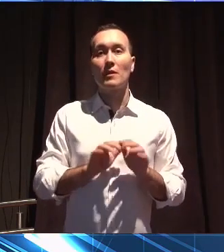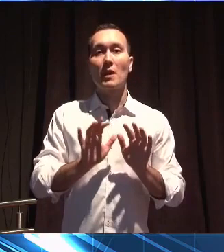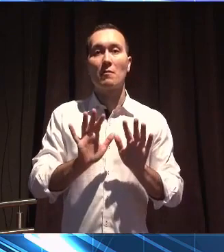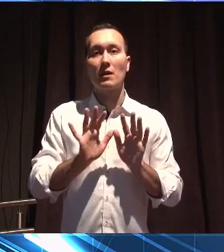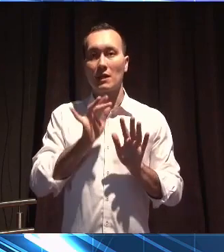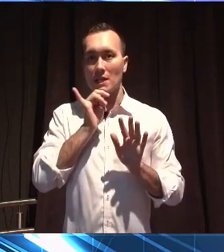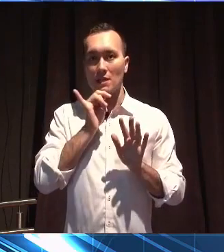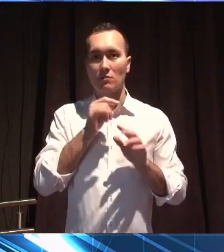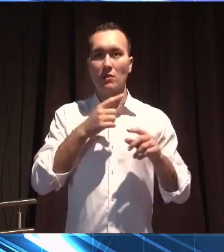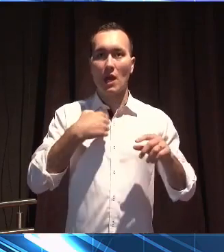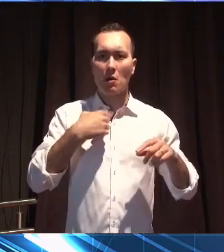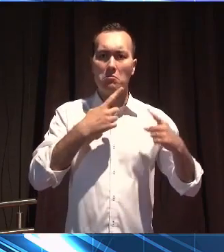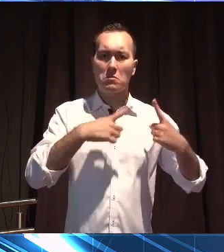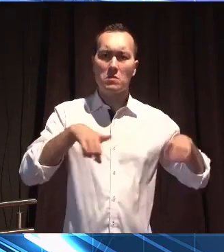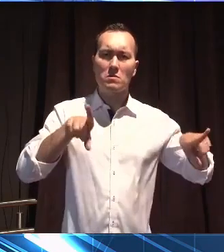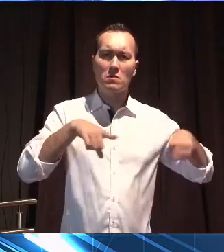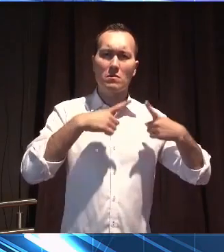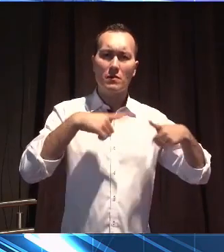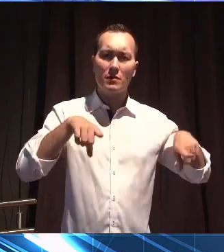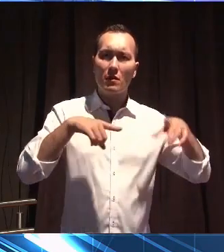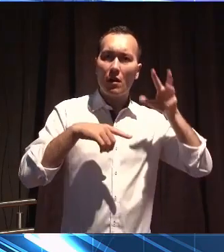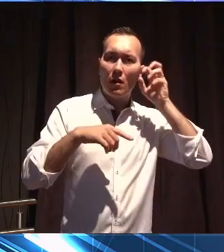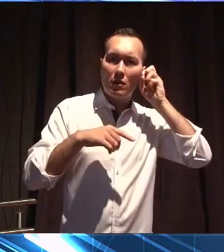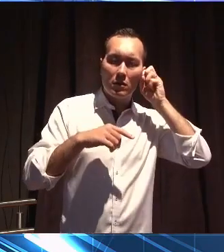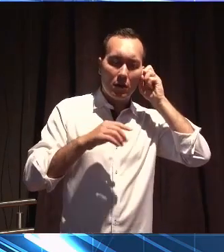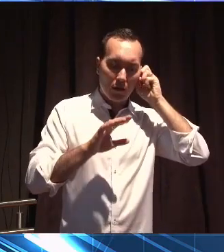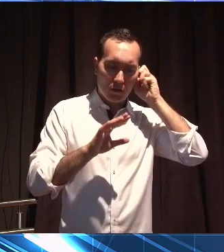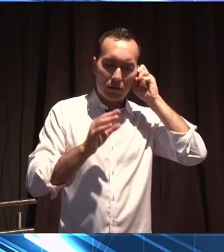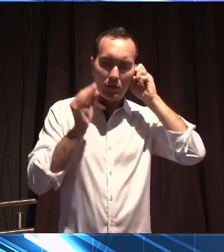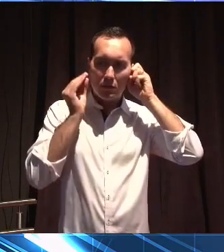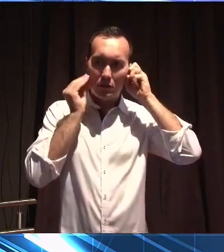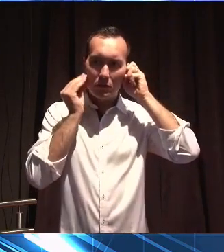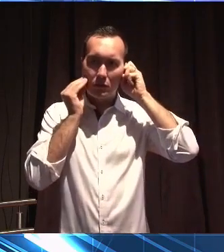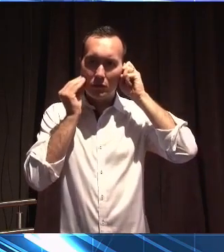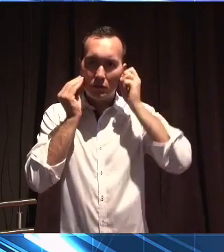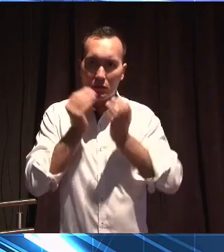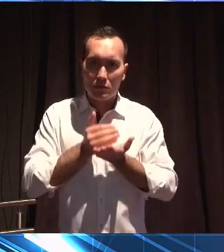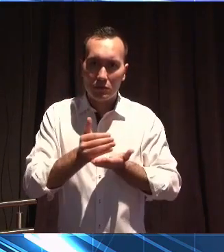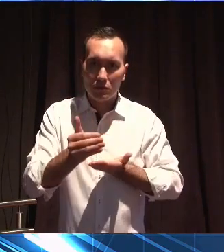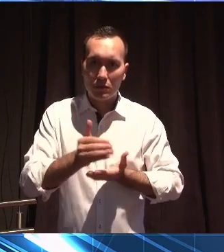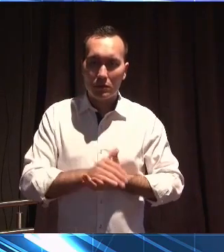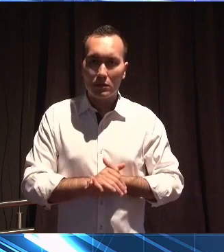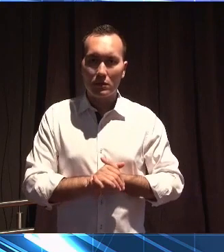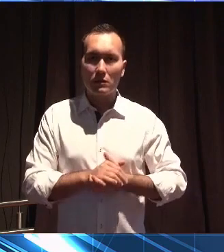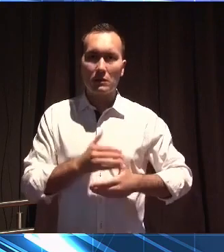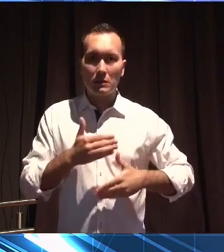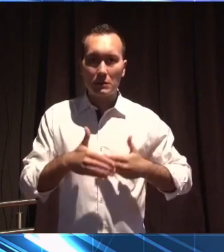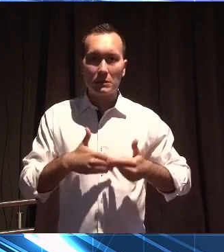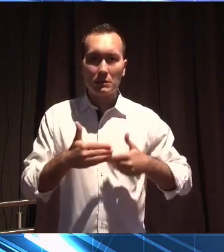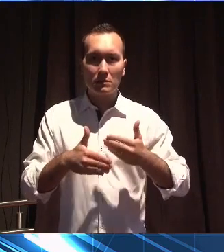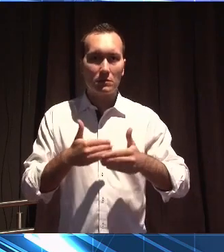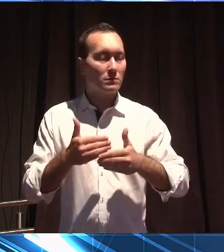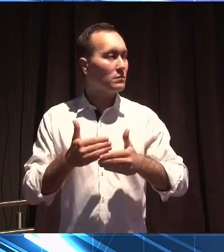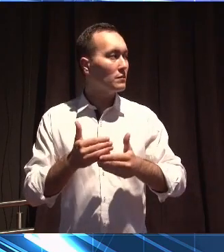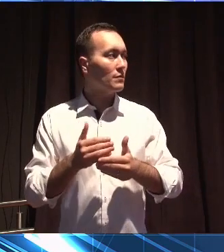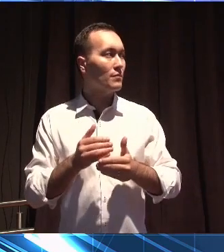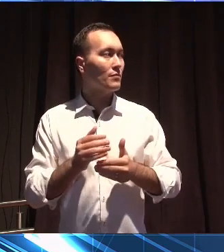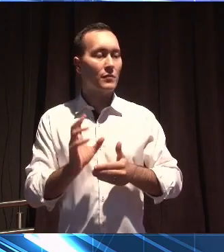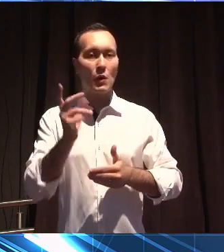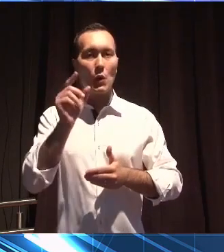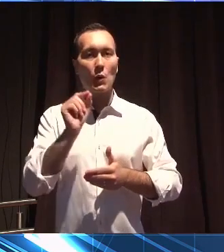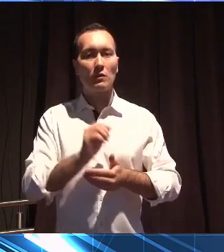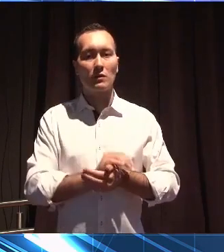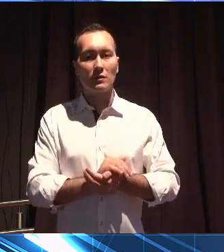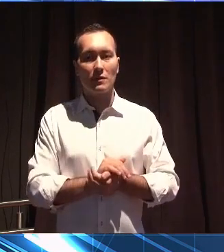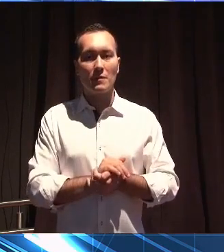algumas pesquisas que eu fiz em algum buscador, ou eu junto também que eu pesquisei um presente para alguém, começo a trabalhar com tudo